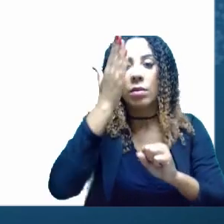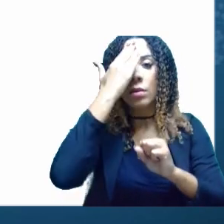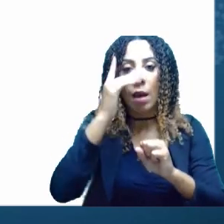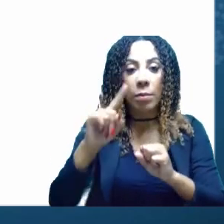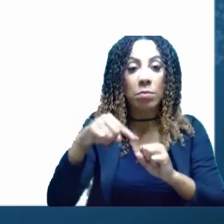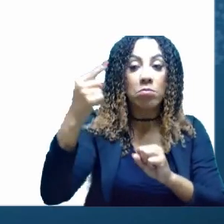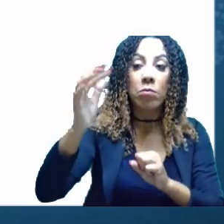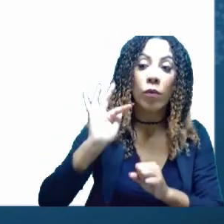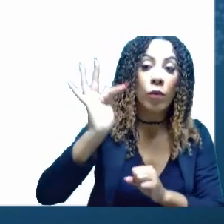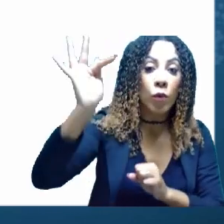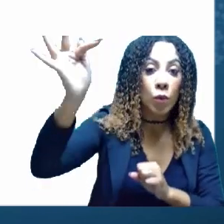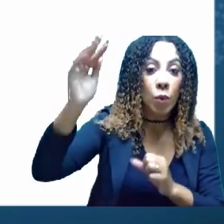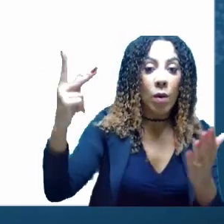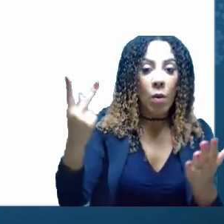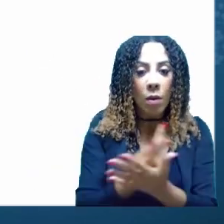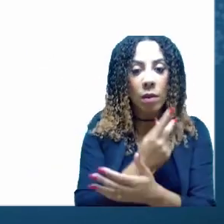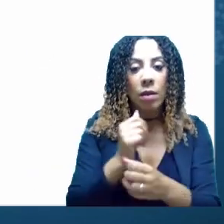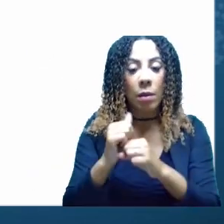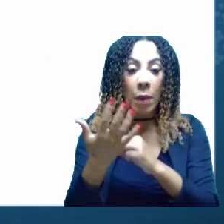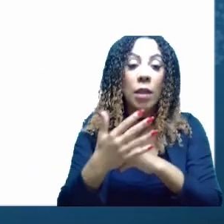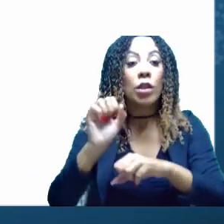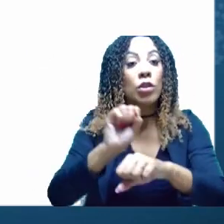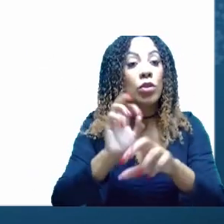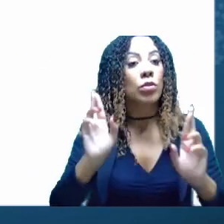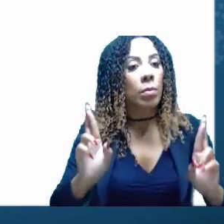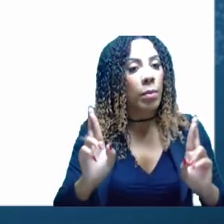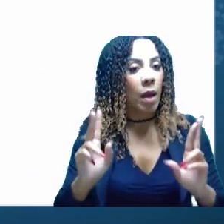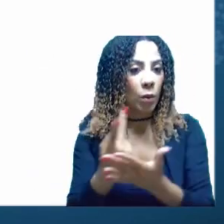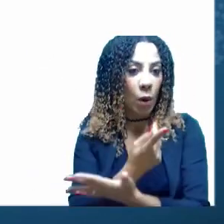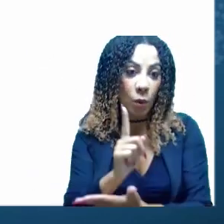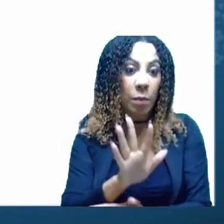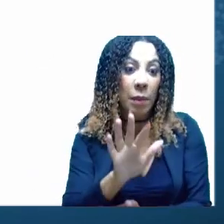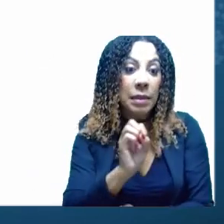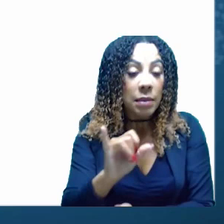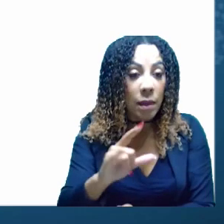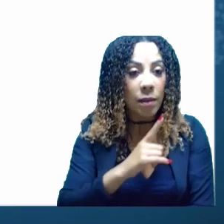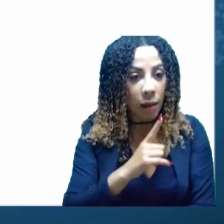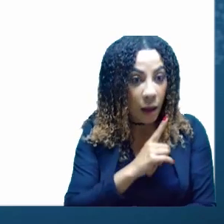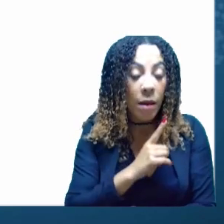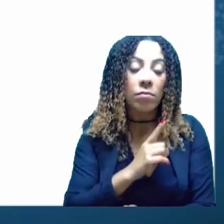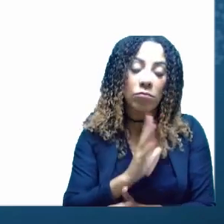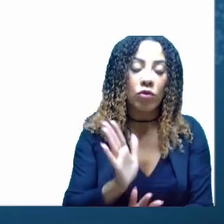é possível que haja. Eu vou começar com este desenho,